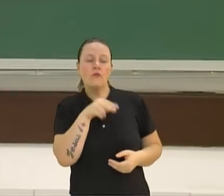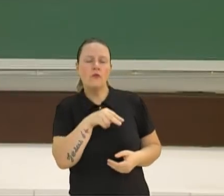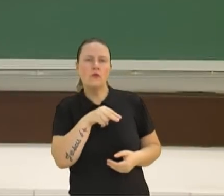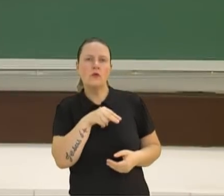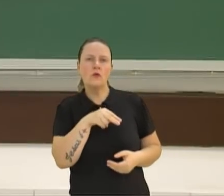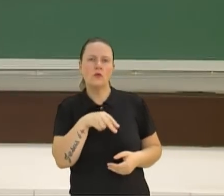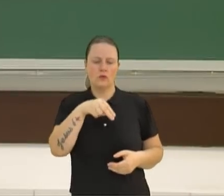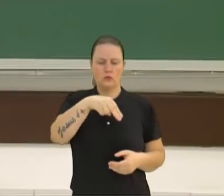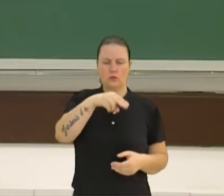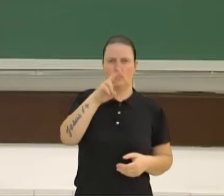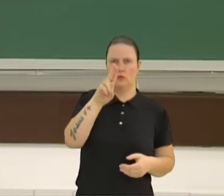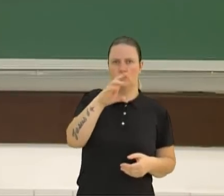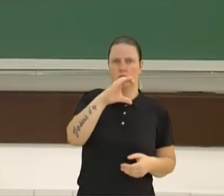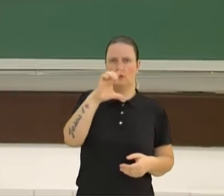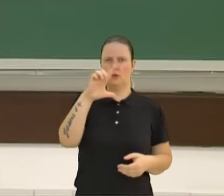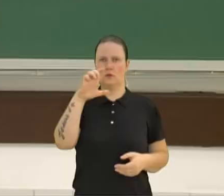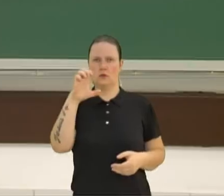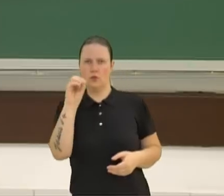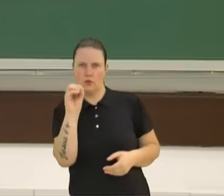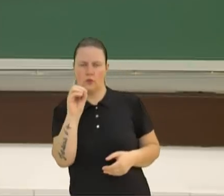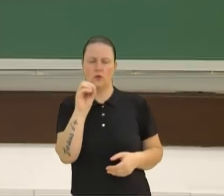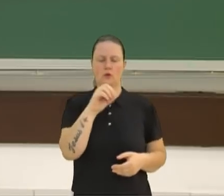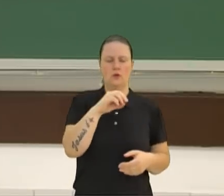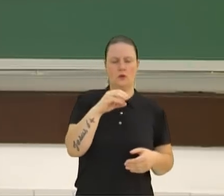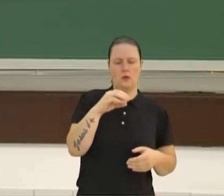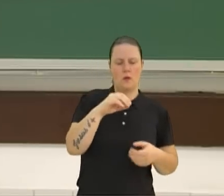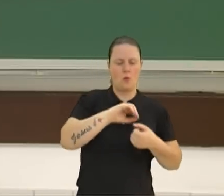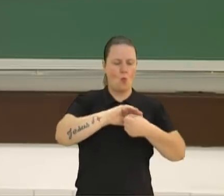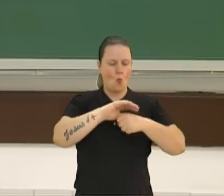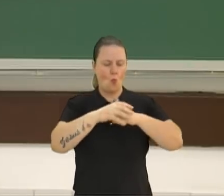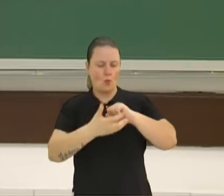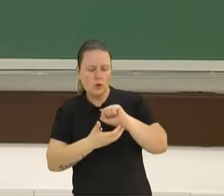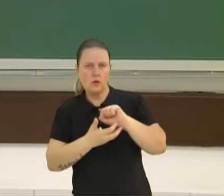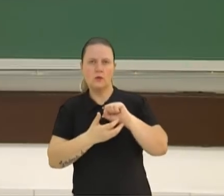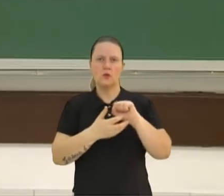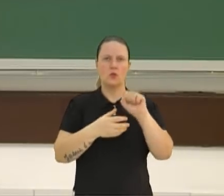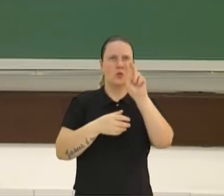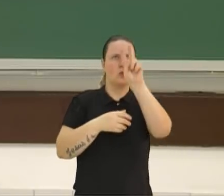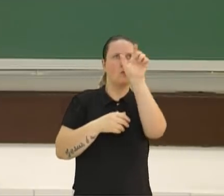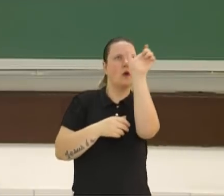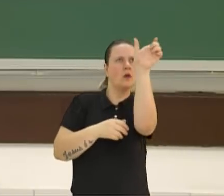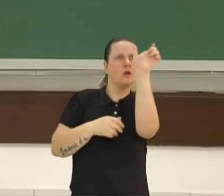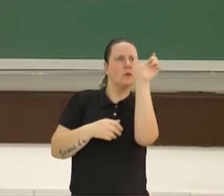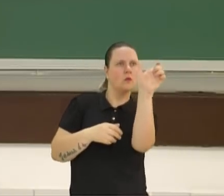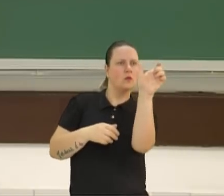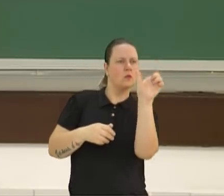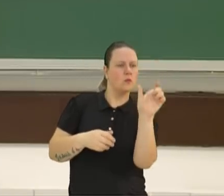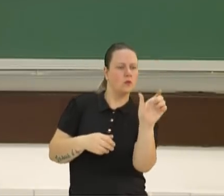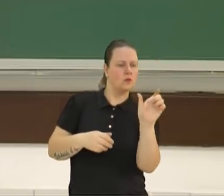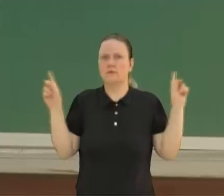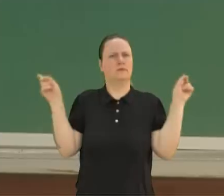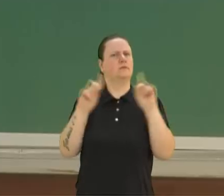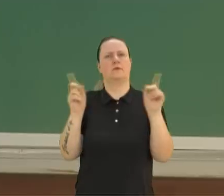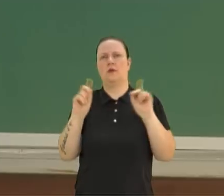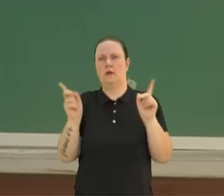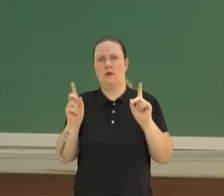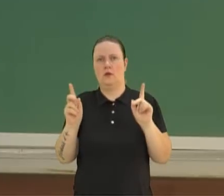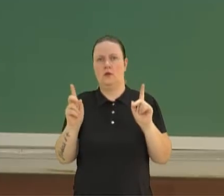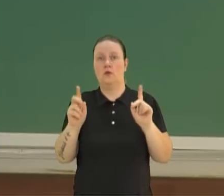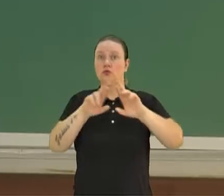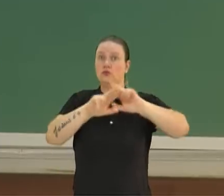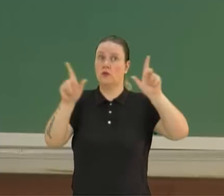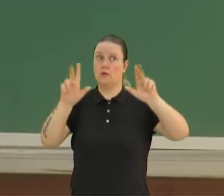citoplasma, e por essa parte que, especificamente, na minha imagem está no centro, denominada núcleo.